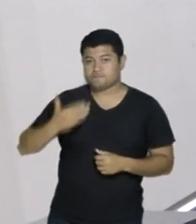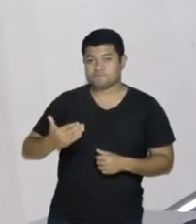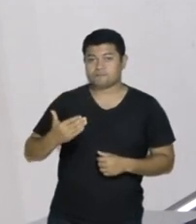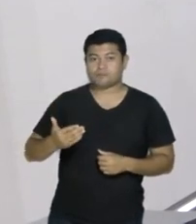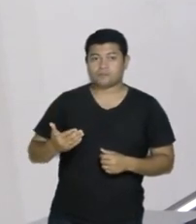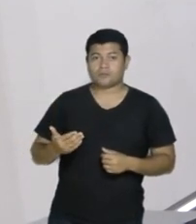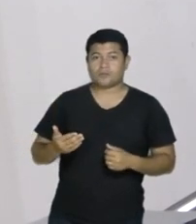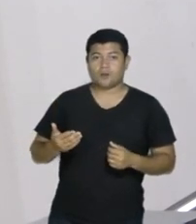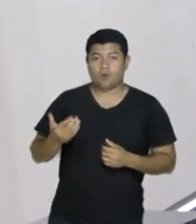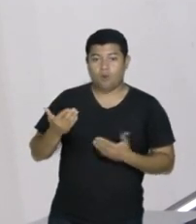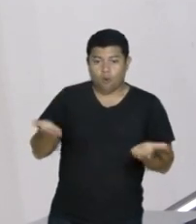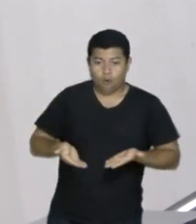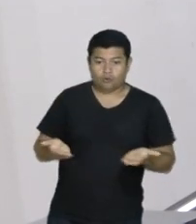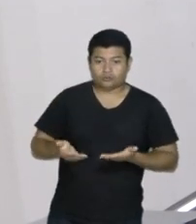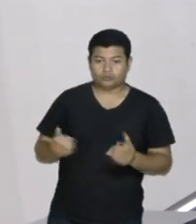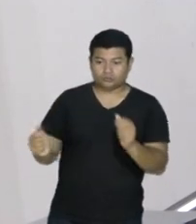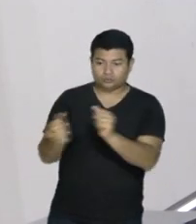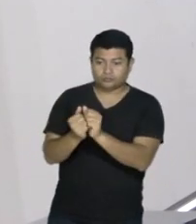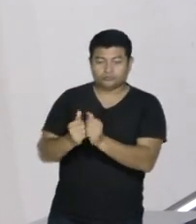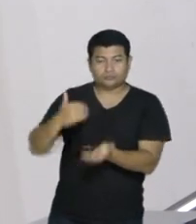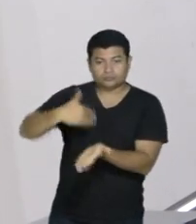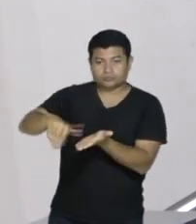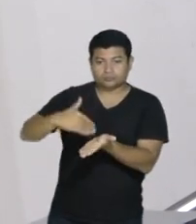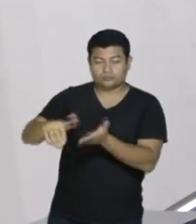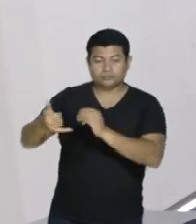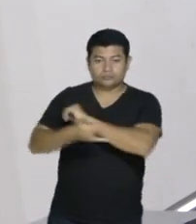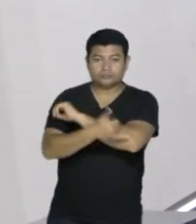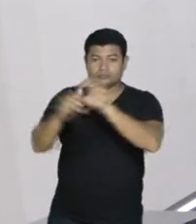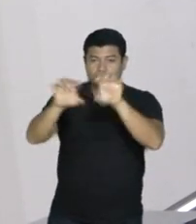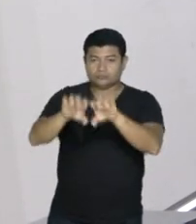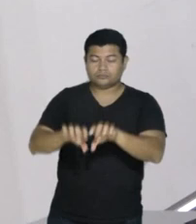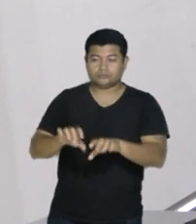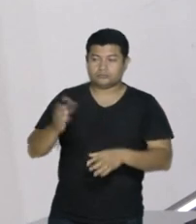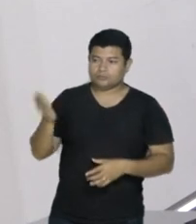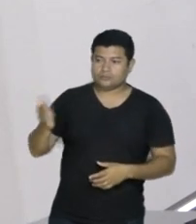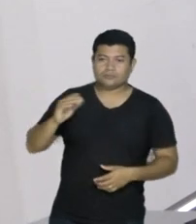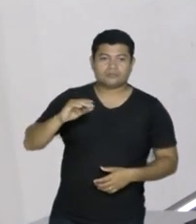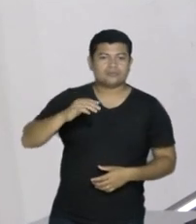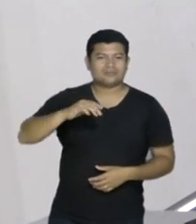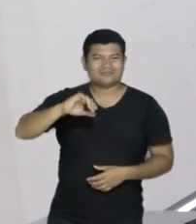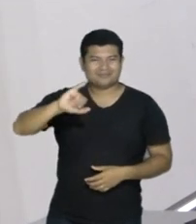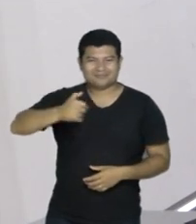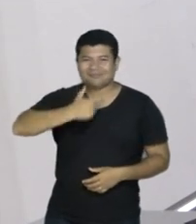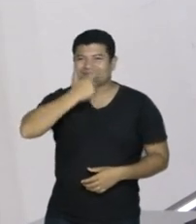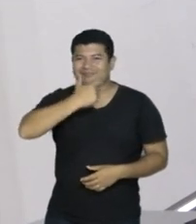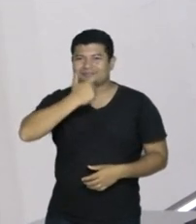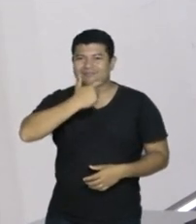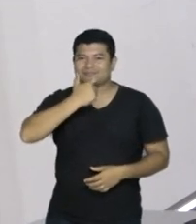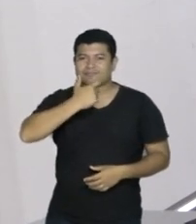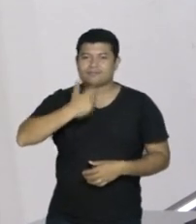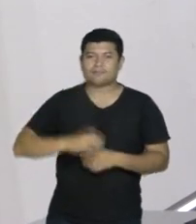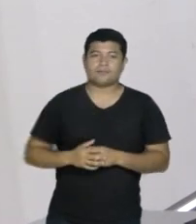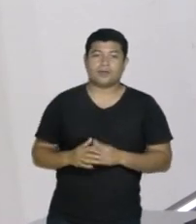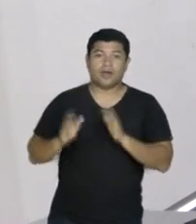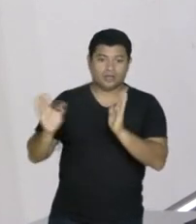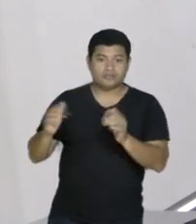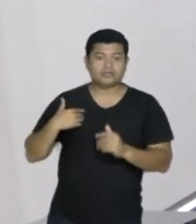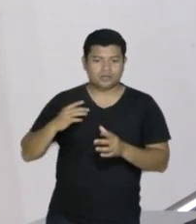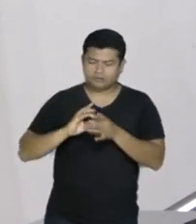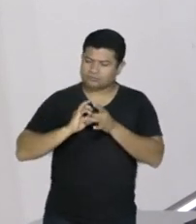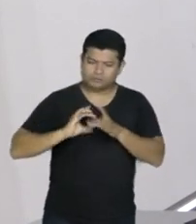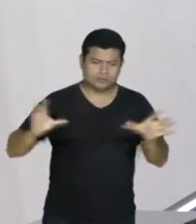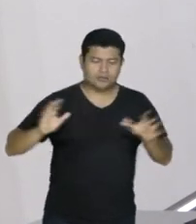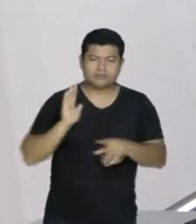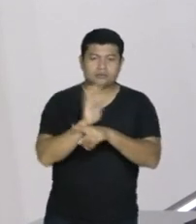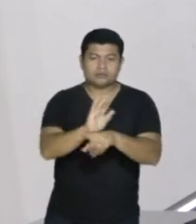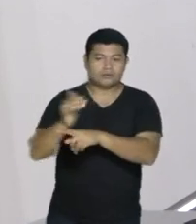junto com o secretário de estado de infraestrutura gripe onde já se colocou à disposição já fez as suas ligações